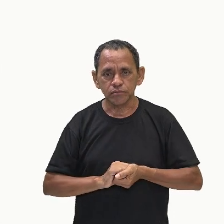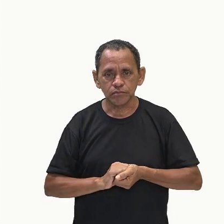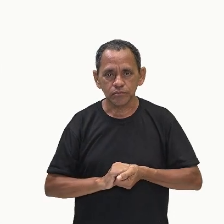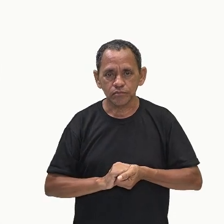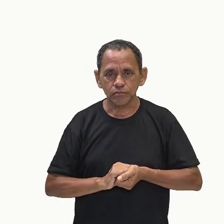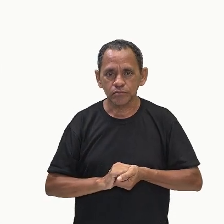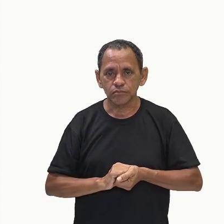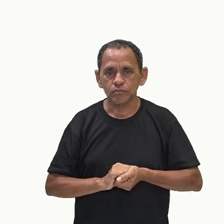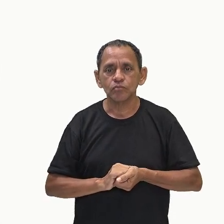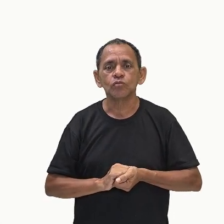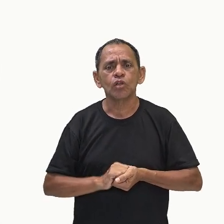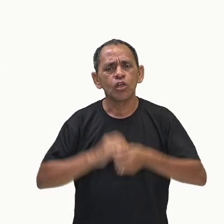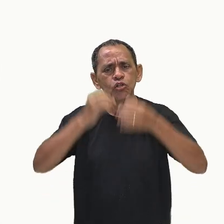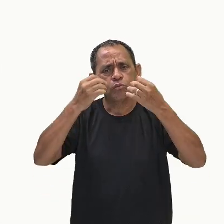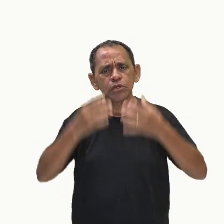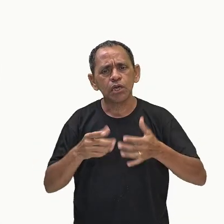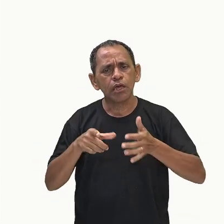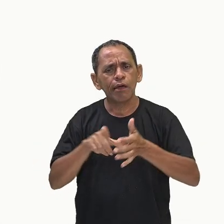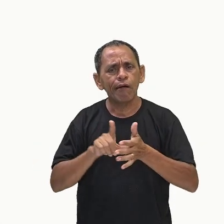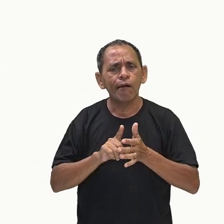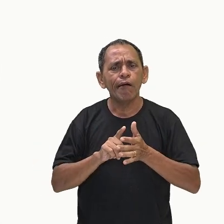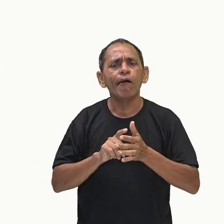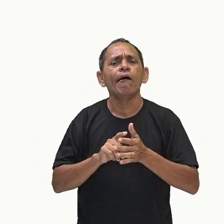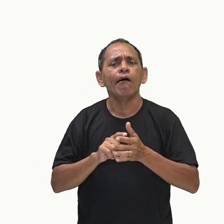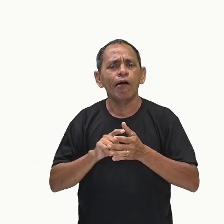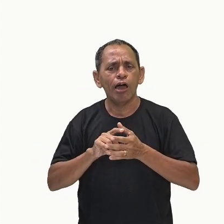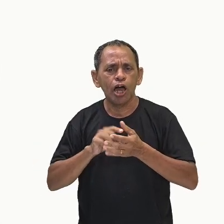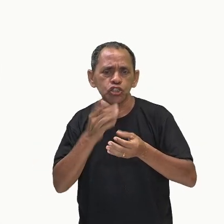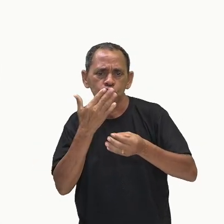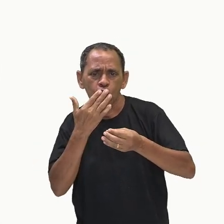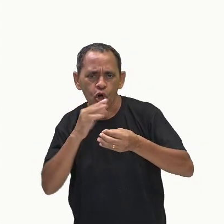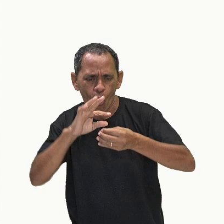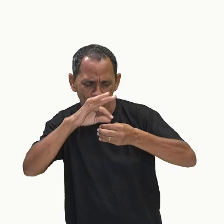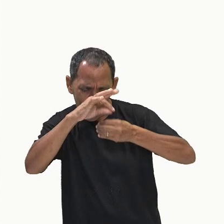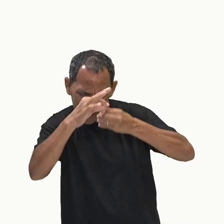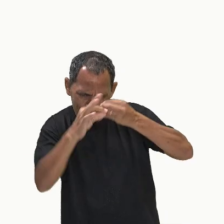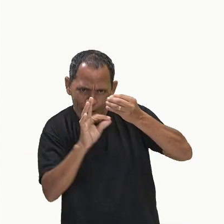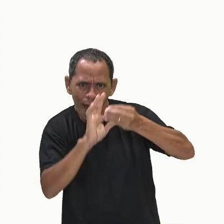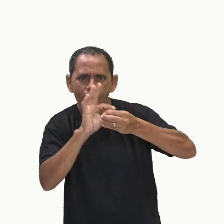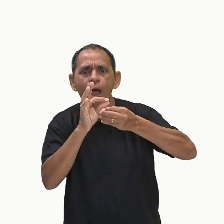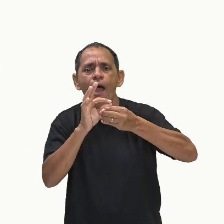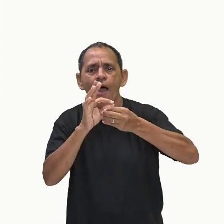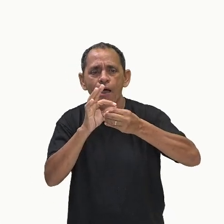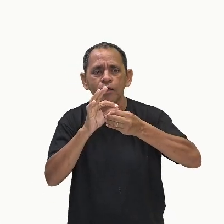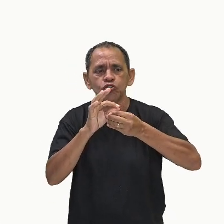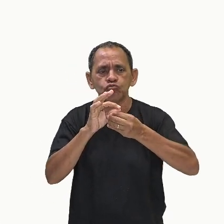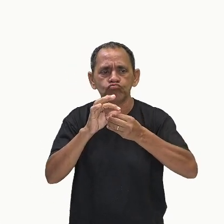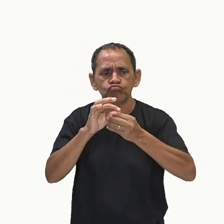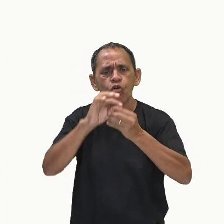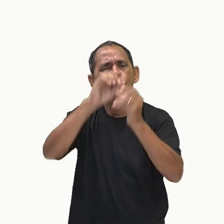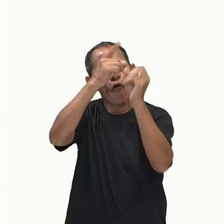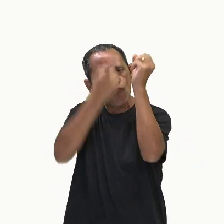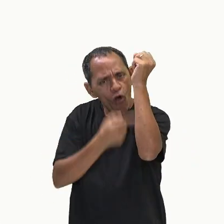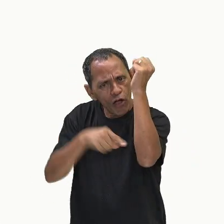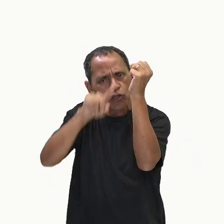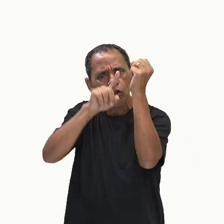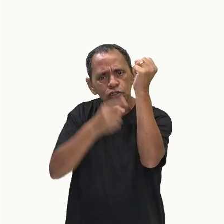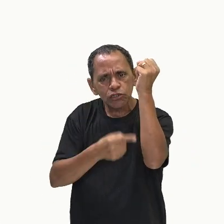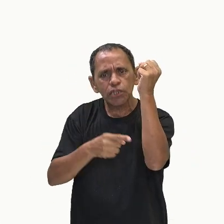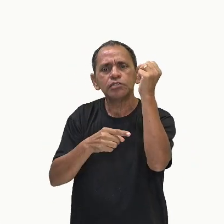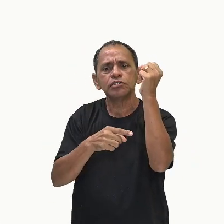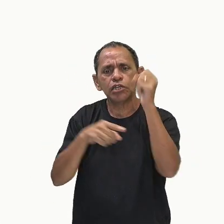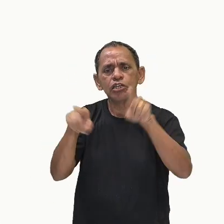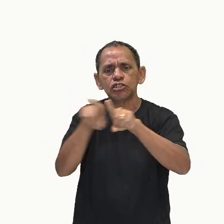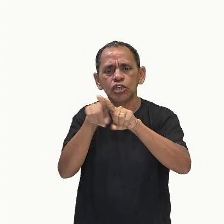eu falei para vocês sobre esses pigmentos fotossintetizantes, eles vão absorver a luz nesse